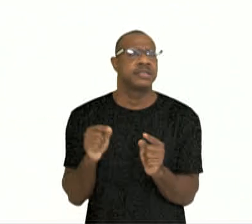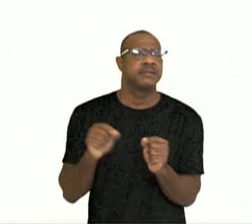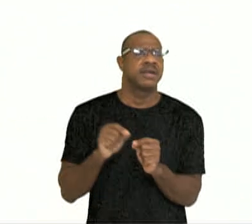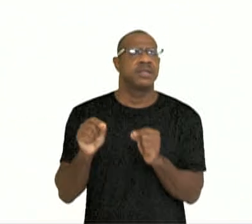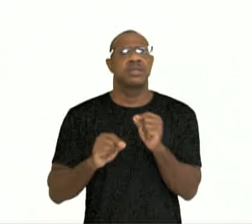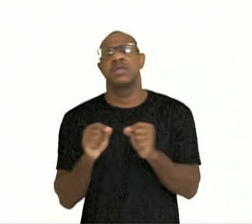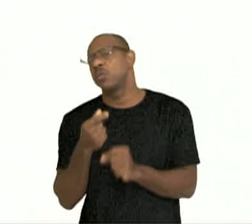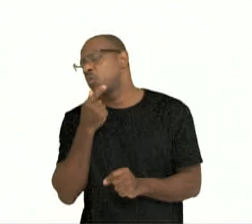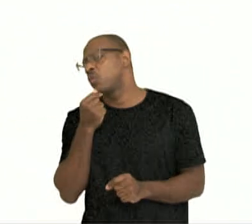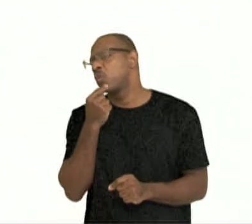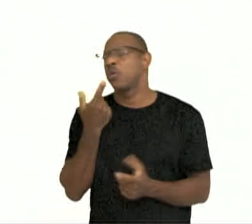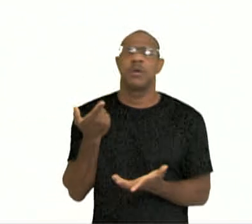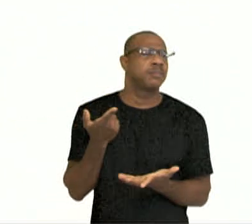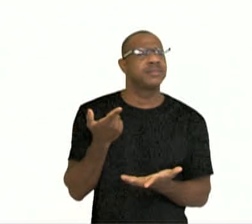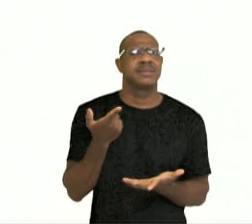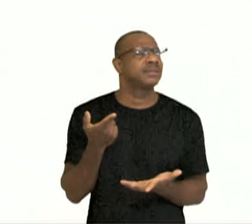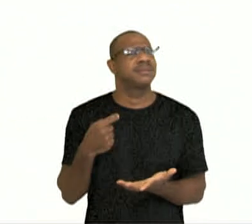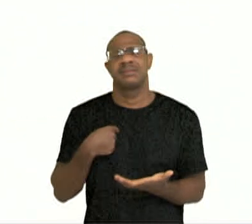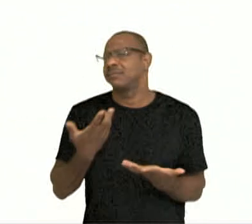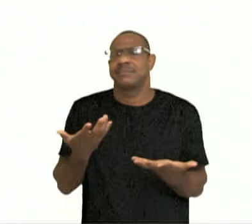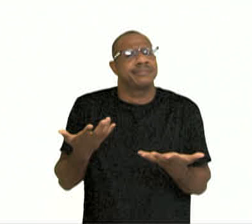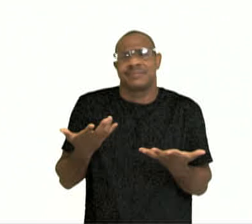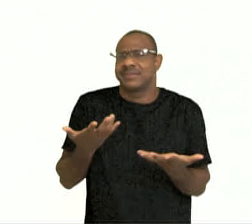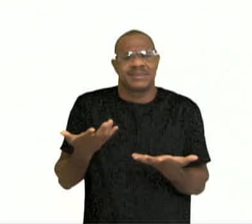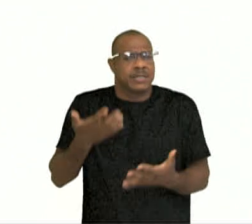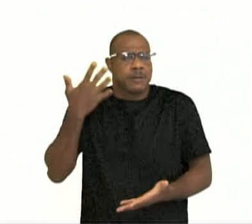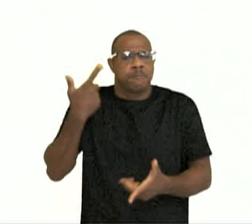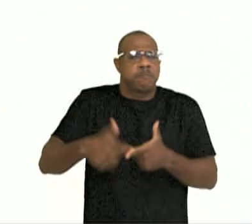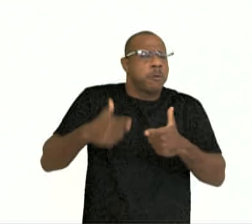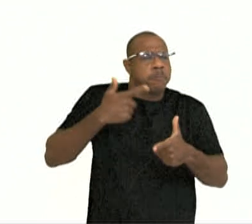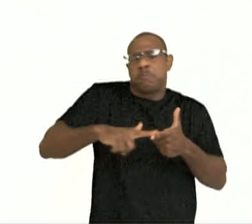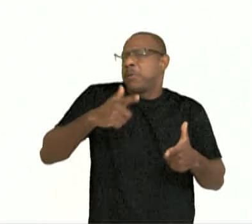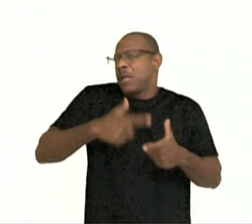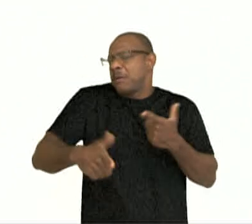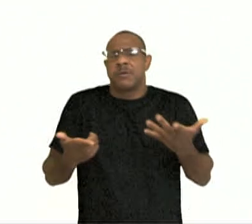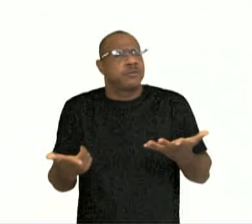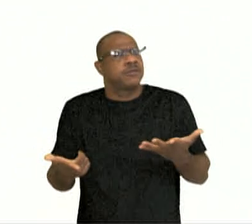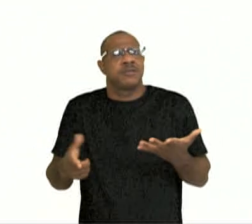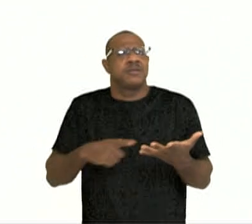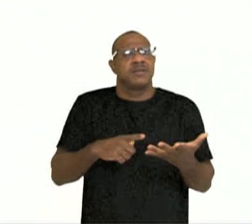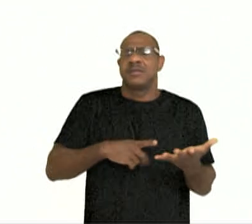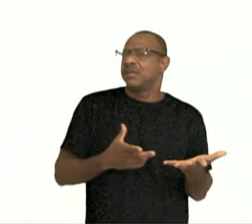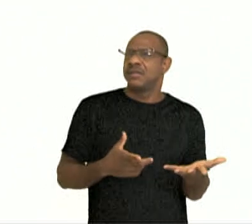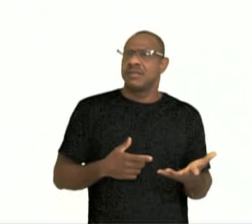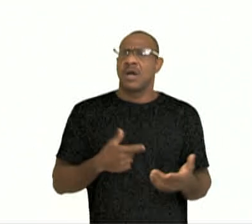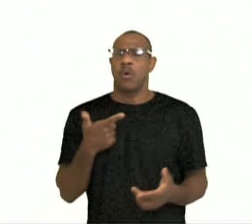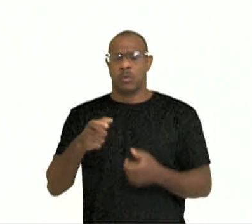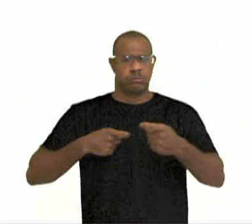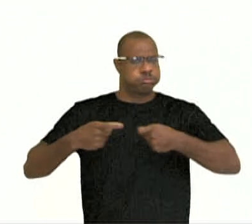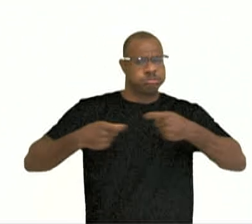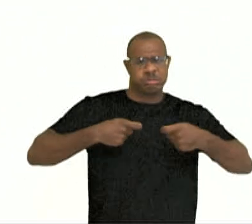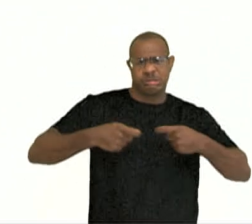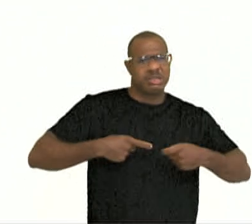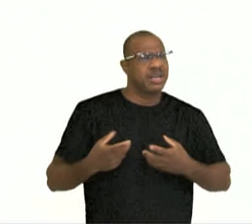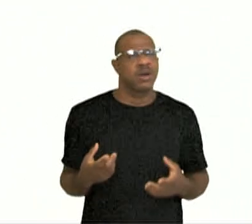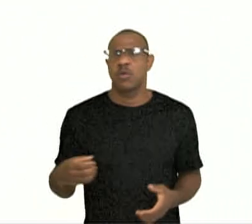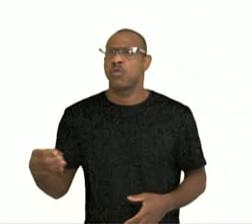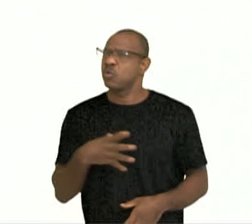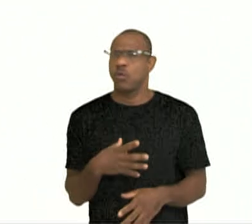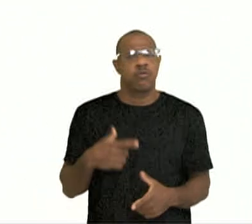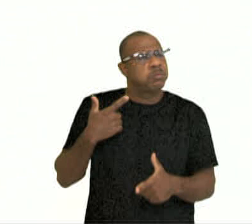que o homem nem se recupere de um caos, já entre num novo